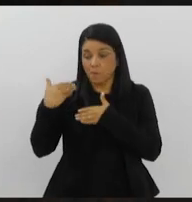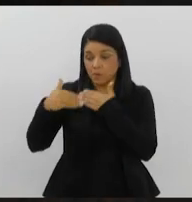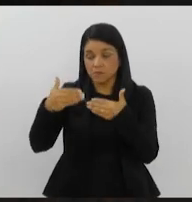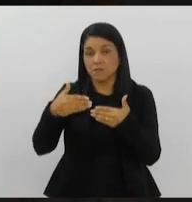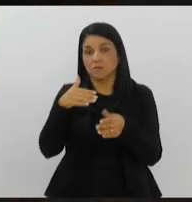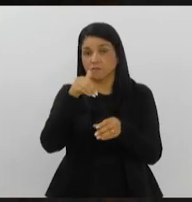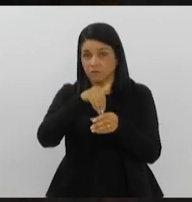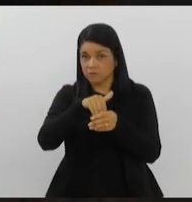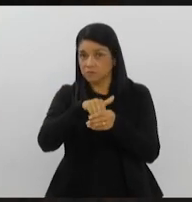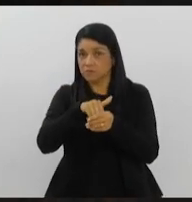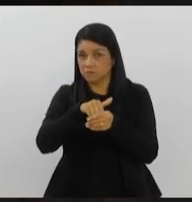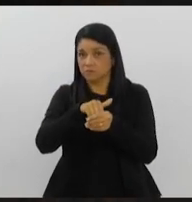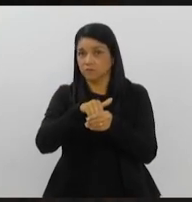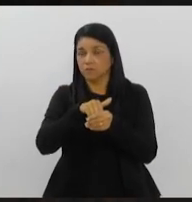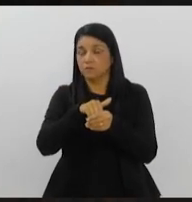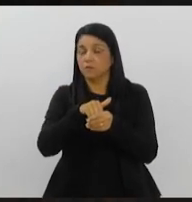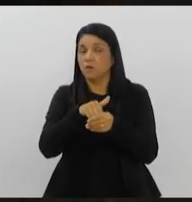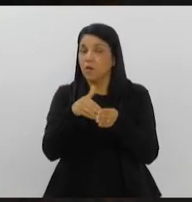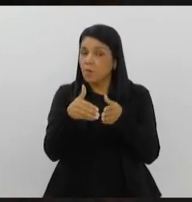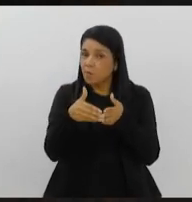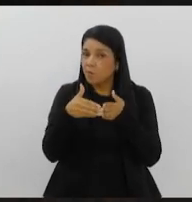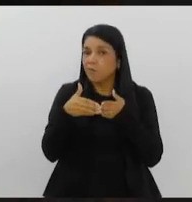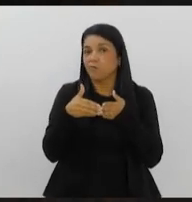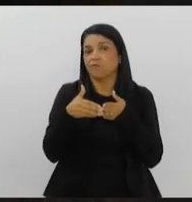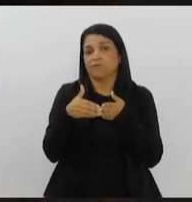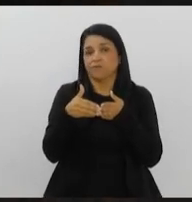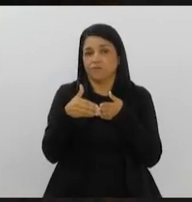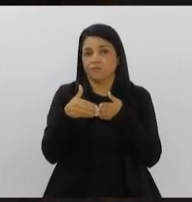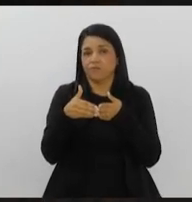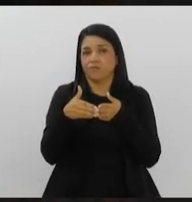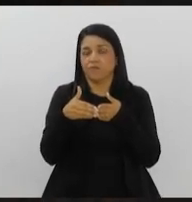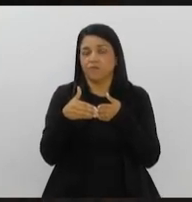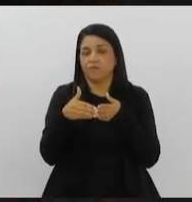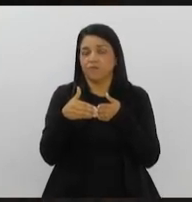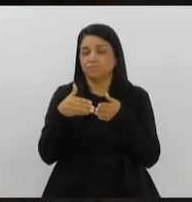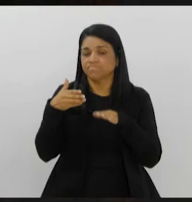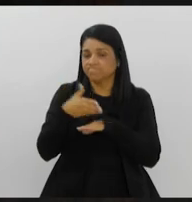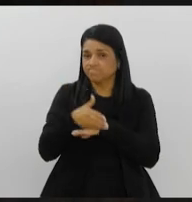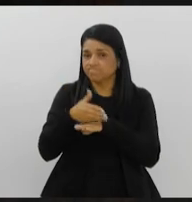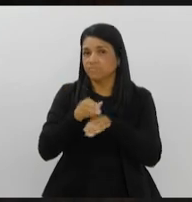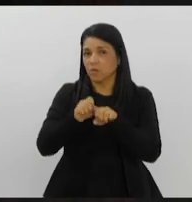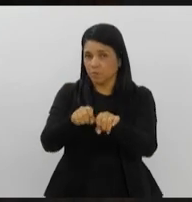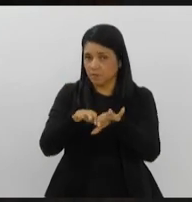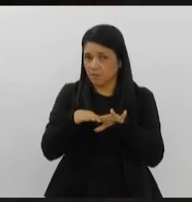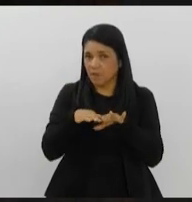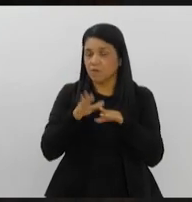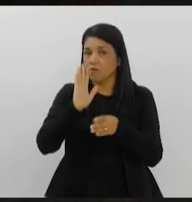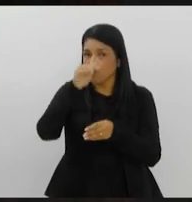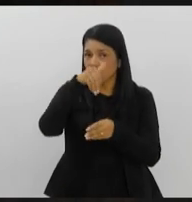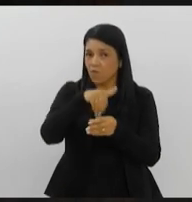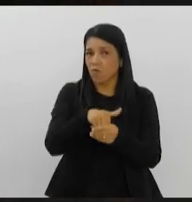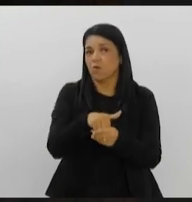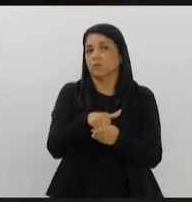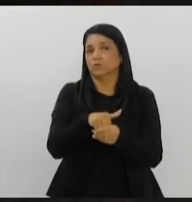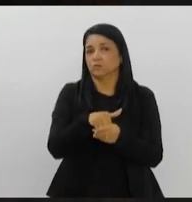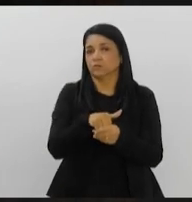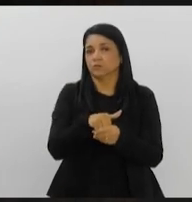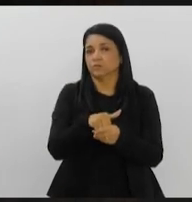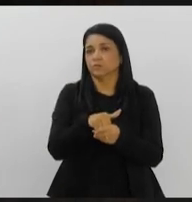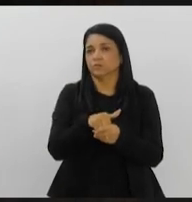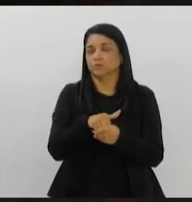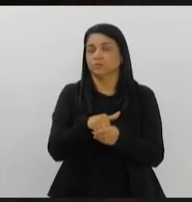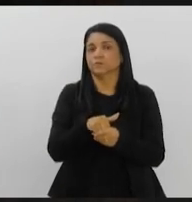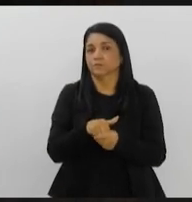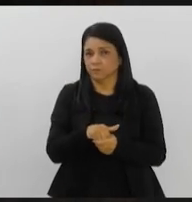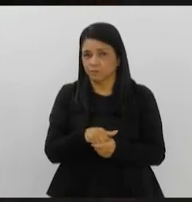Excelências, por favor, compareça ao plenário e efetue seus votos no painel.